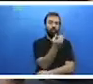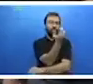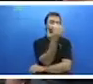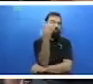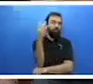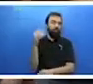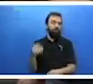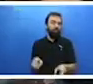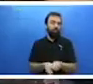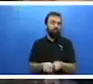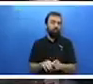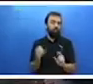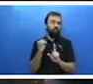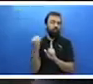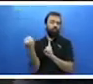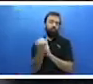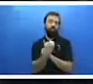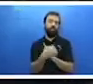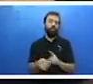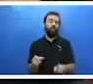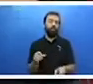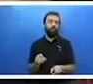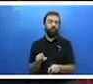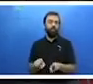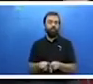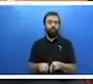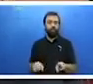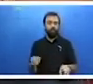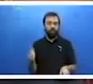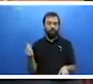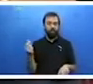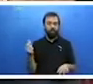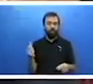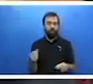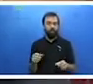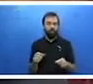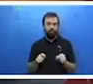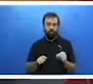as regiões. Embora a última divisão